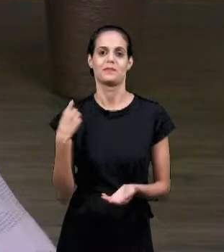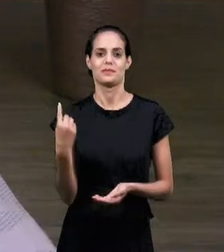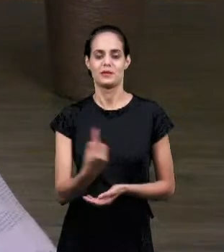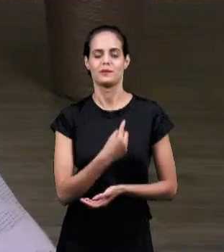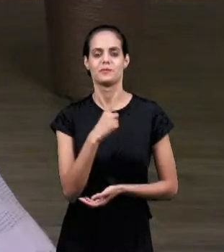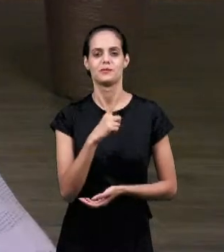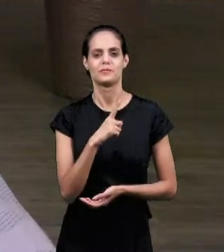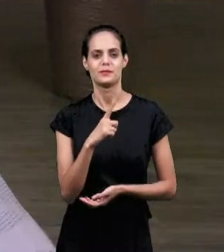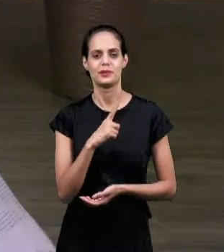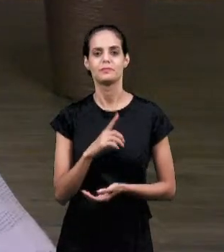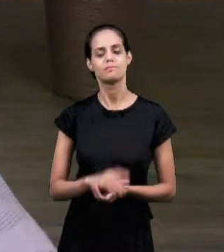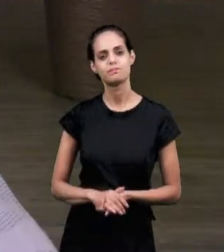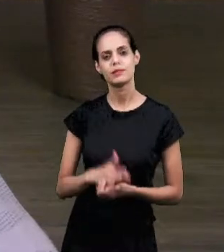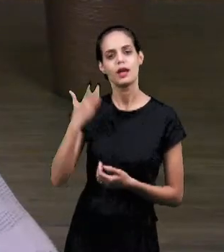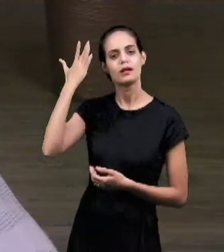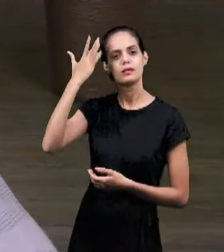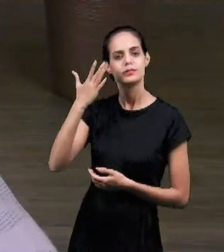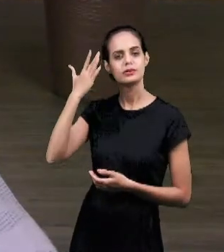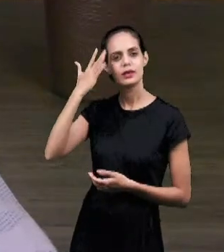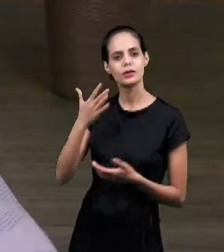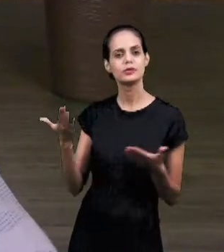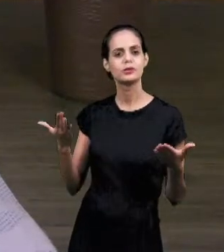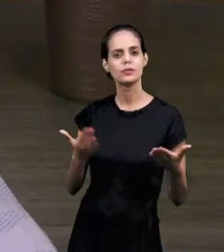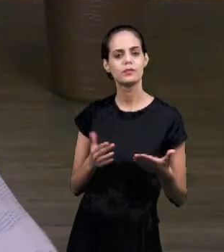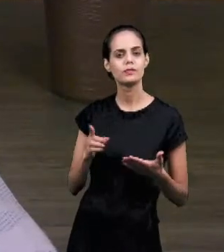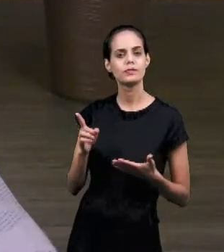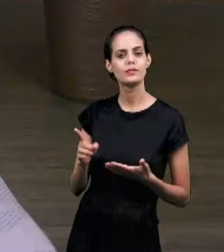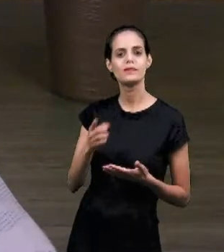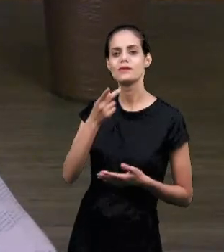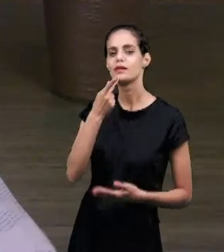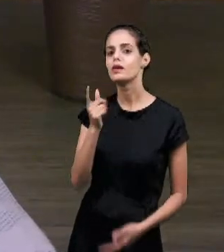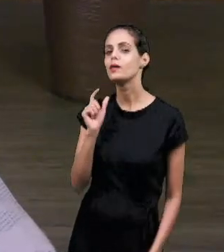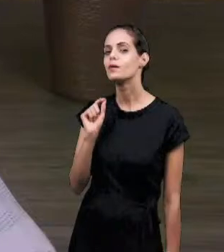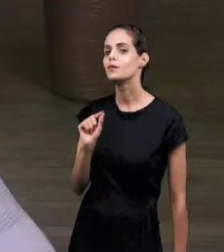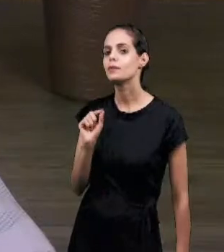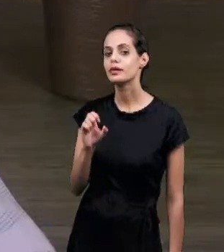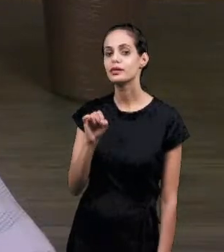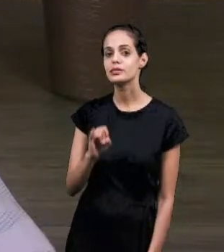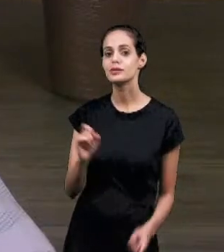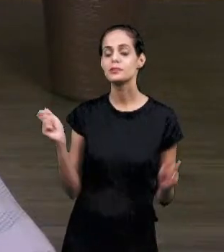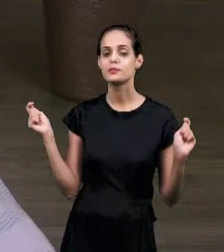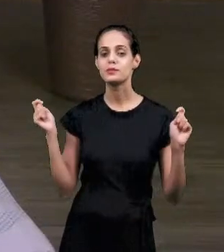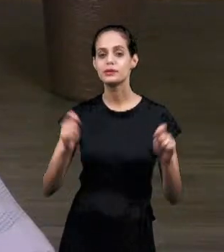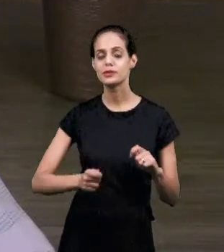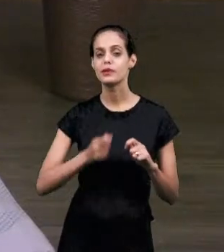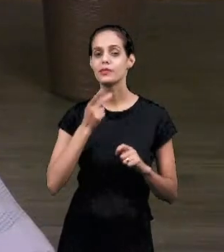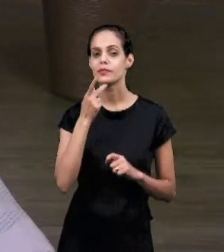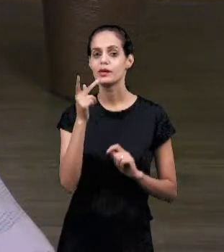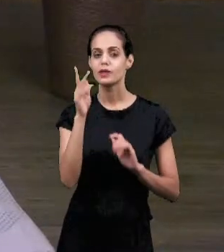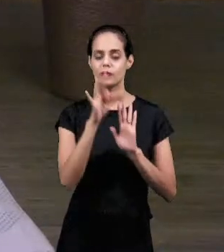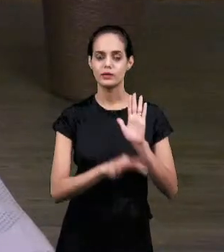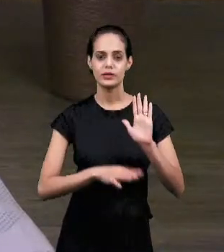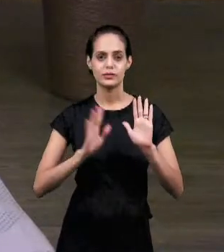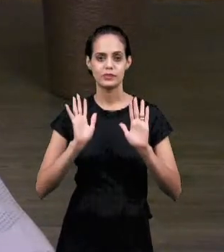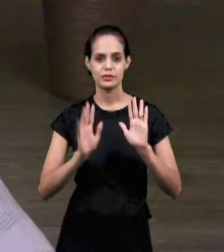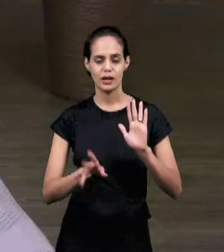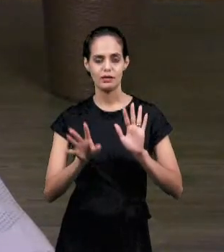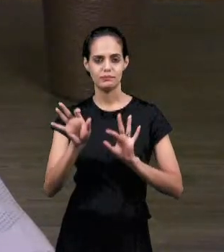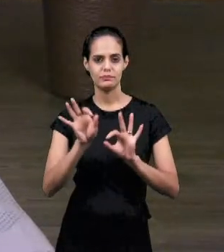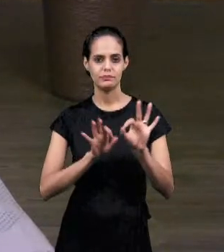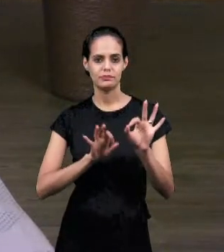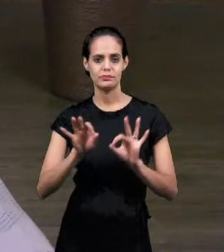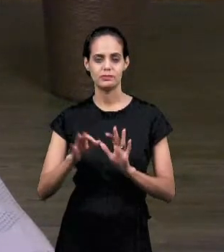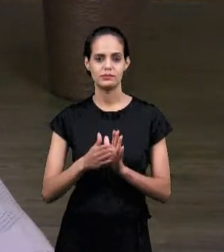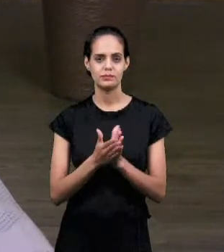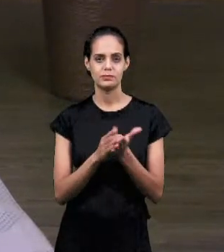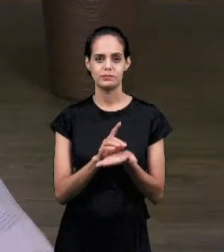hoje? O que você vai abordar? Aliás, se você puder já transmitir para os nossos irmãos o texto que você vai ler, os irmãos já vão preparando, abrindo as suas